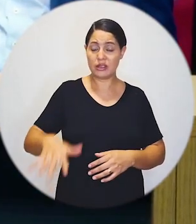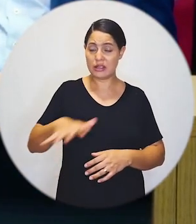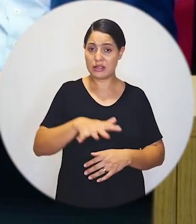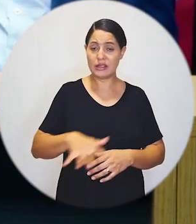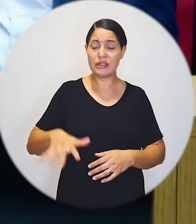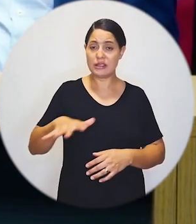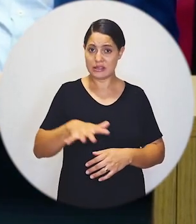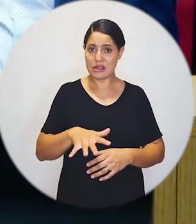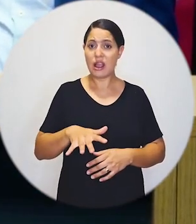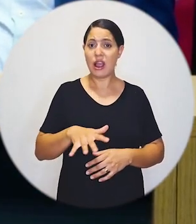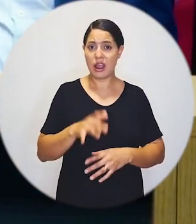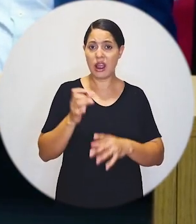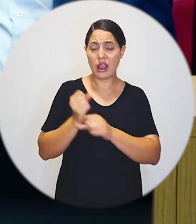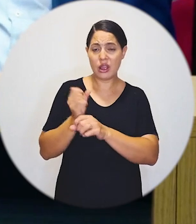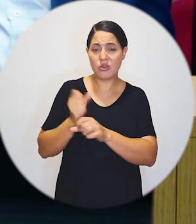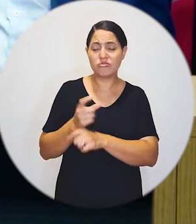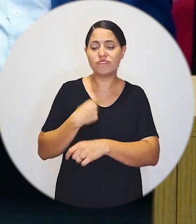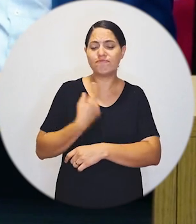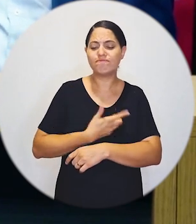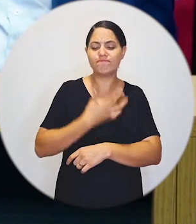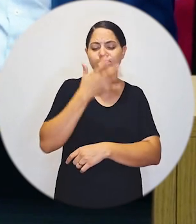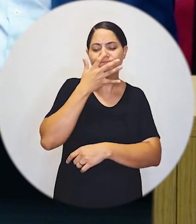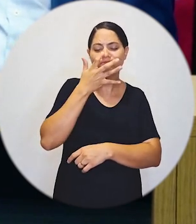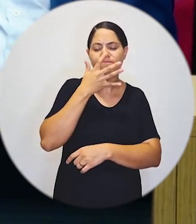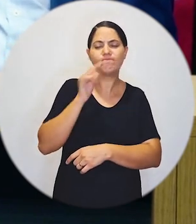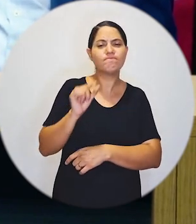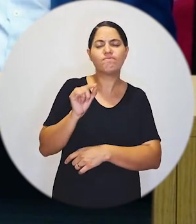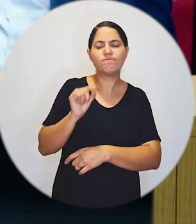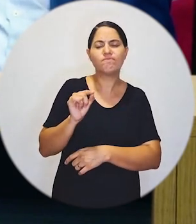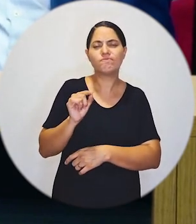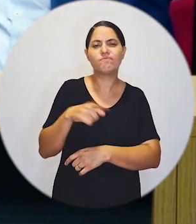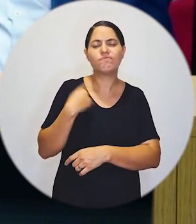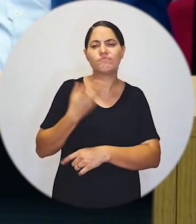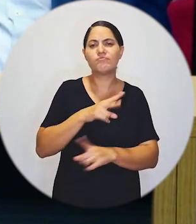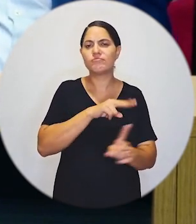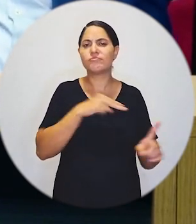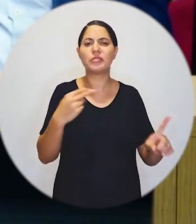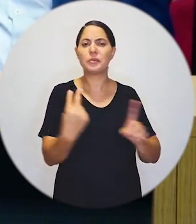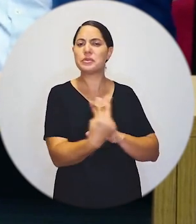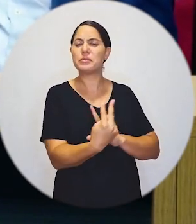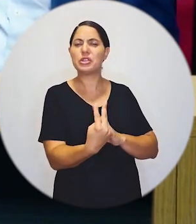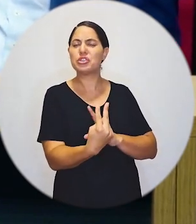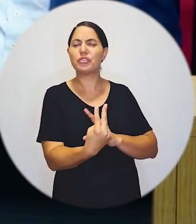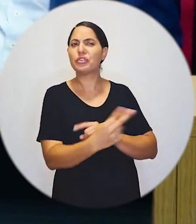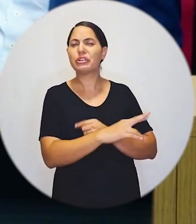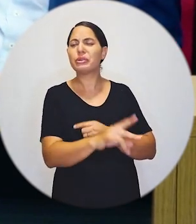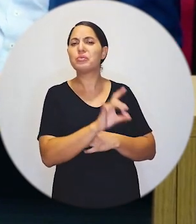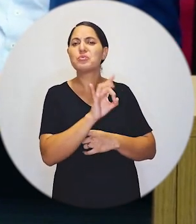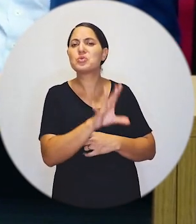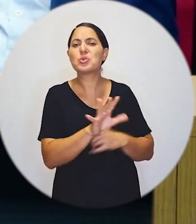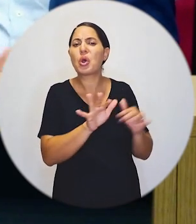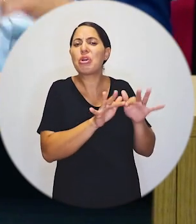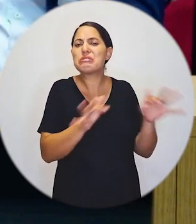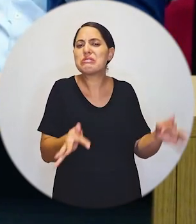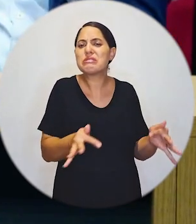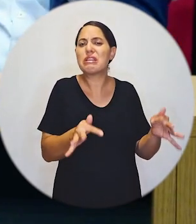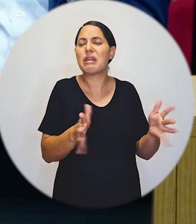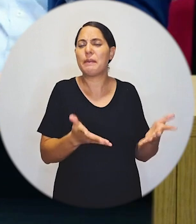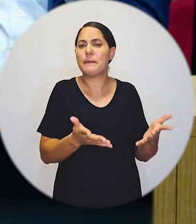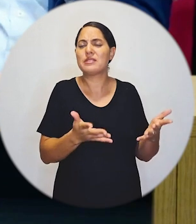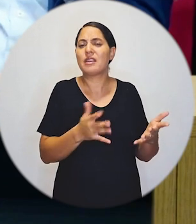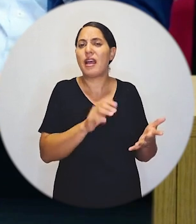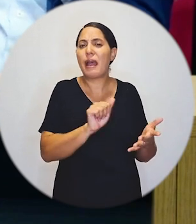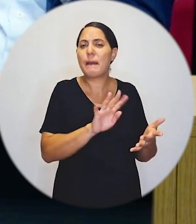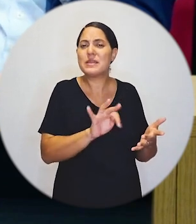na medida em que a gente passou também a ter que olhar, e a gente vê isso, né, do ponto de vista não só abstrato